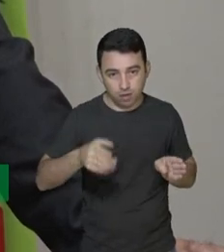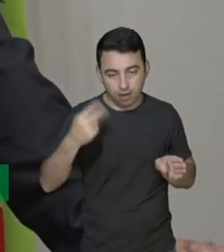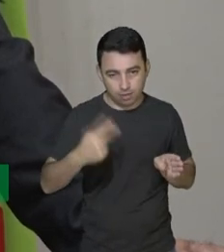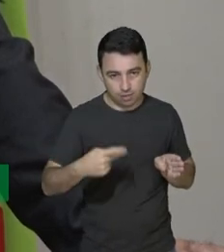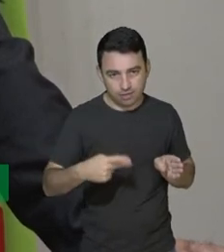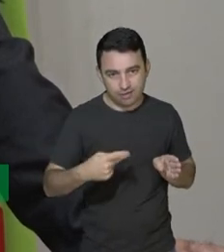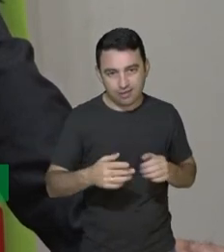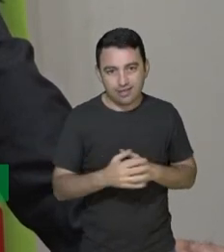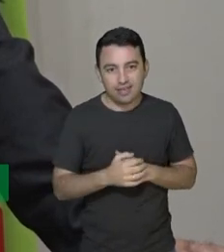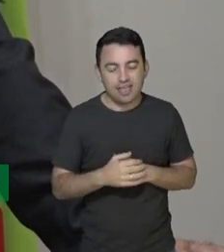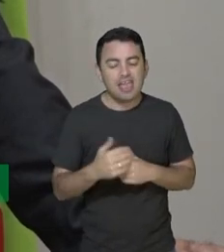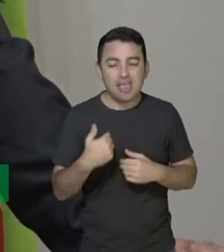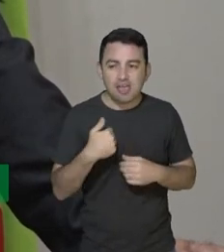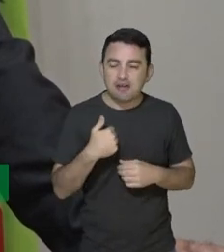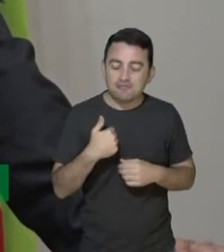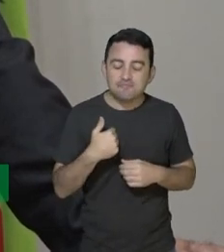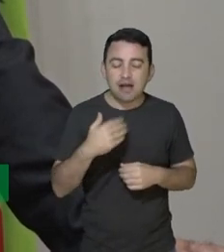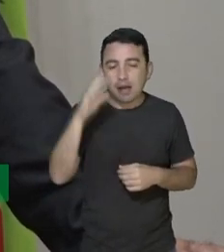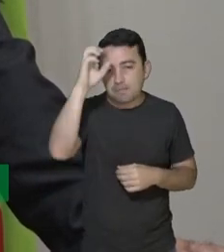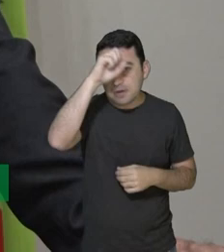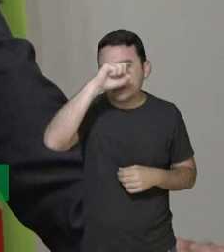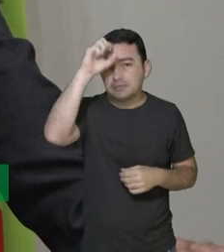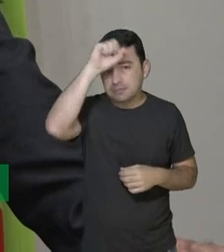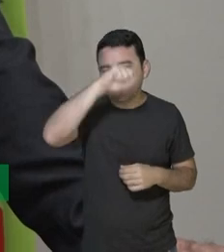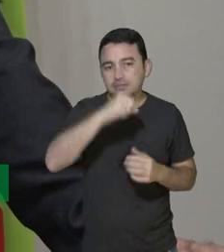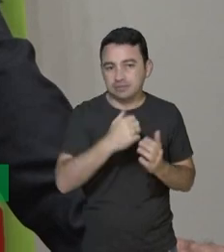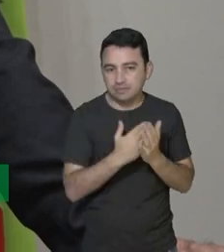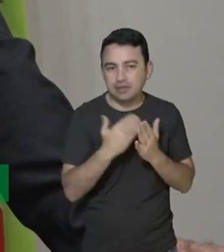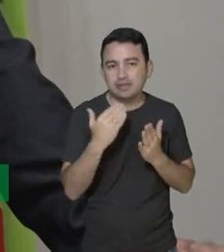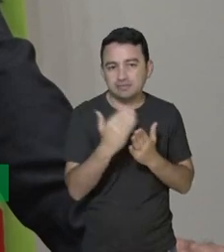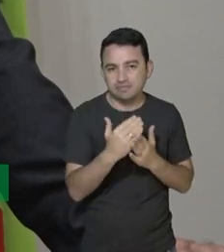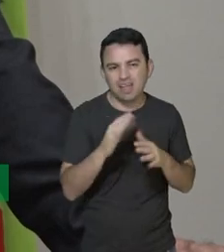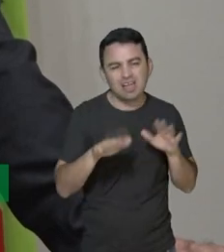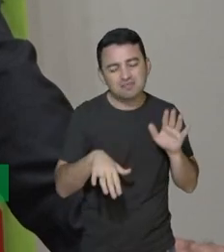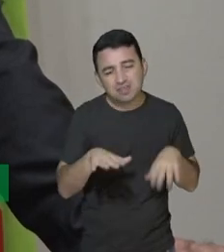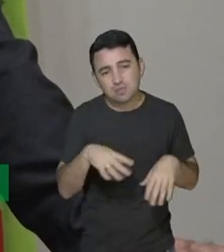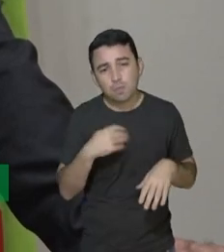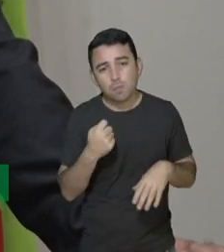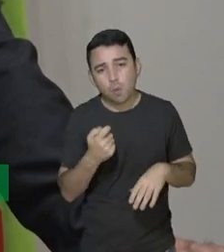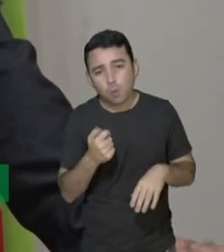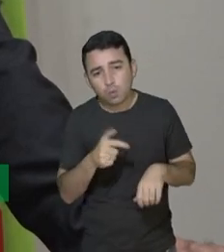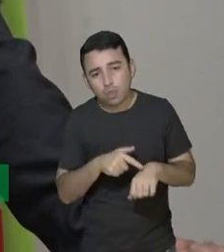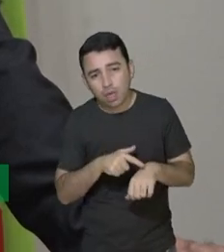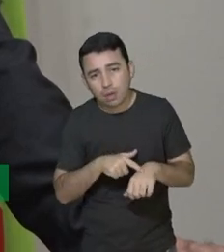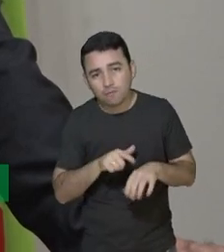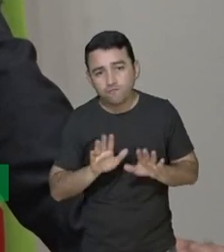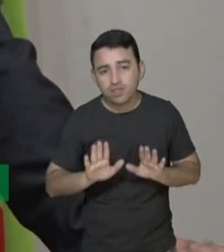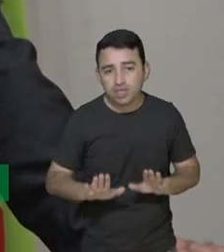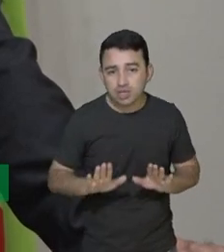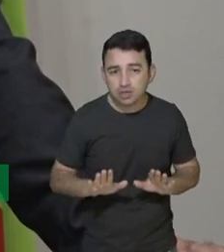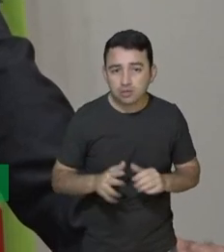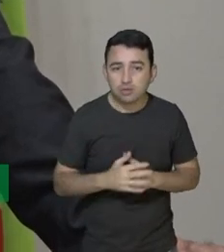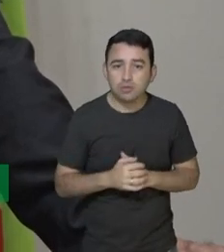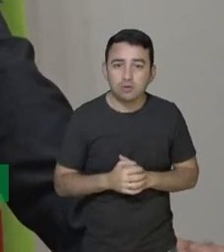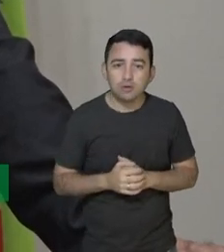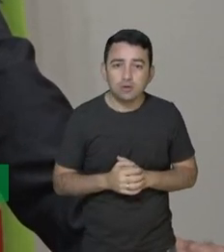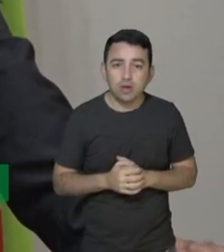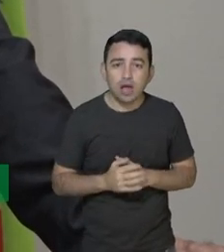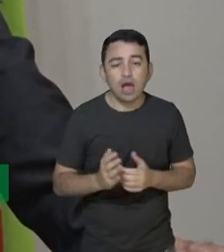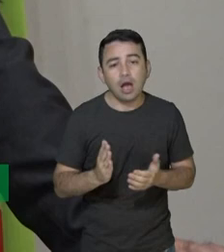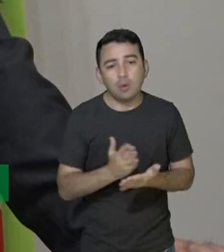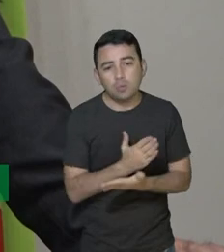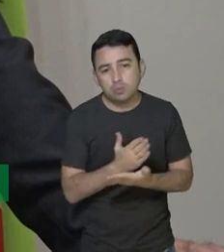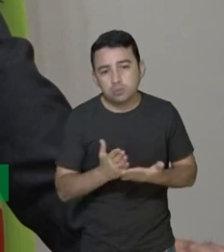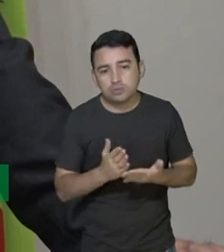eu tive um aprendizado. Por mais pouco tempo que as pessoas tenham aqui ficado, por mais diferente